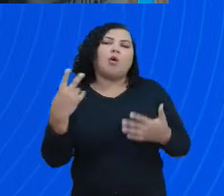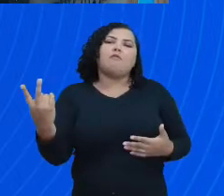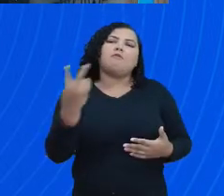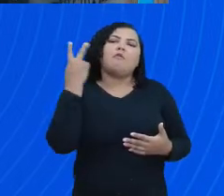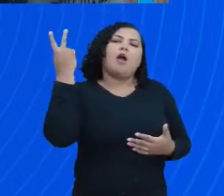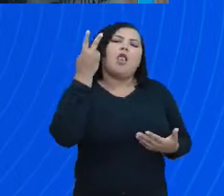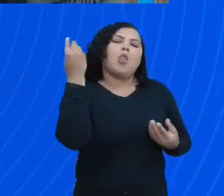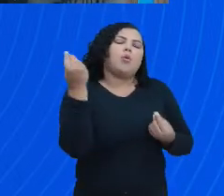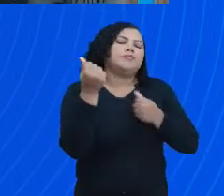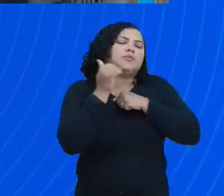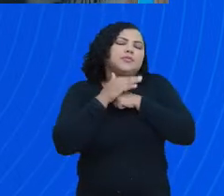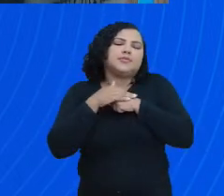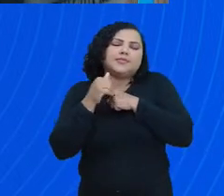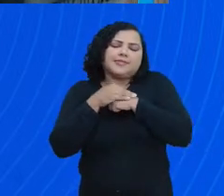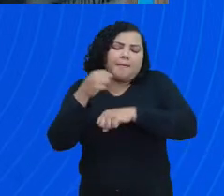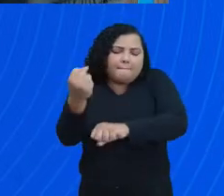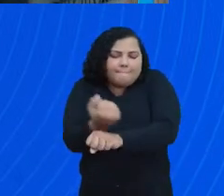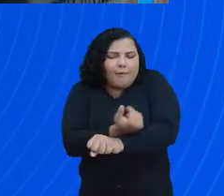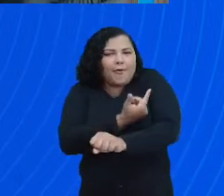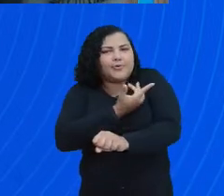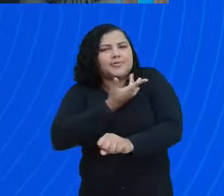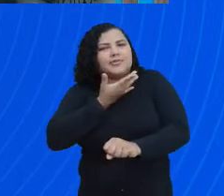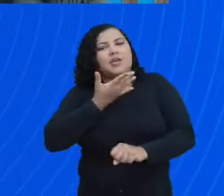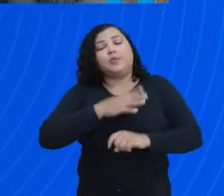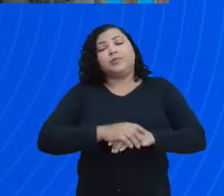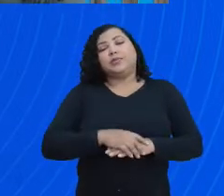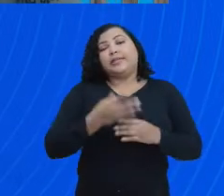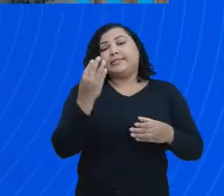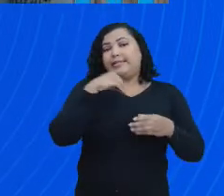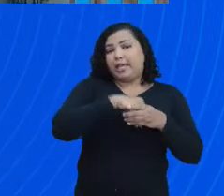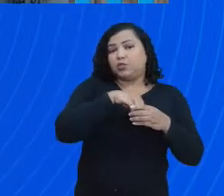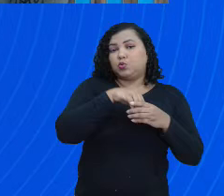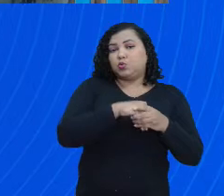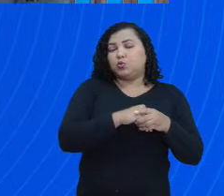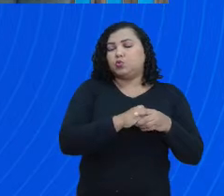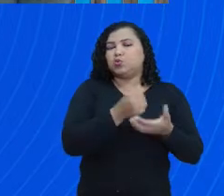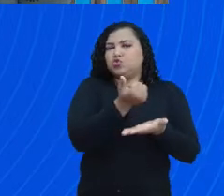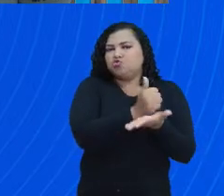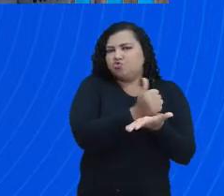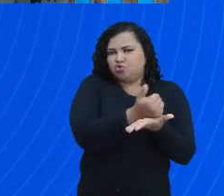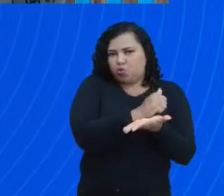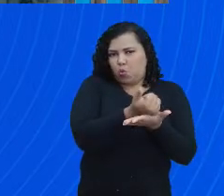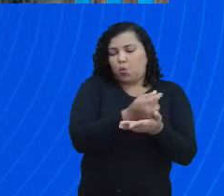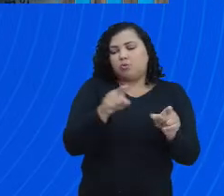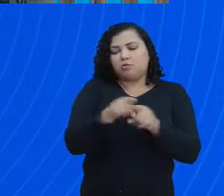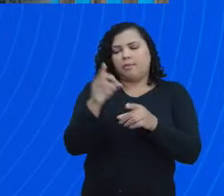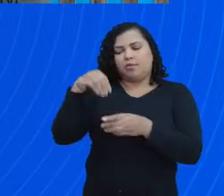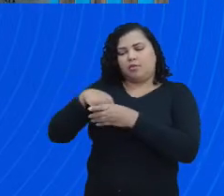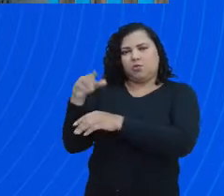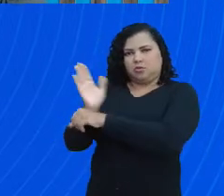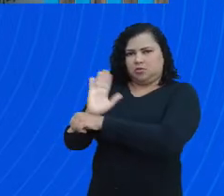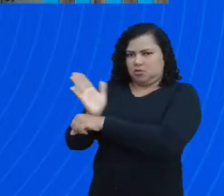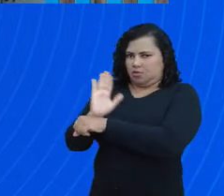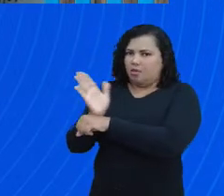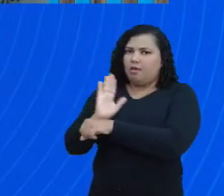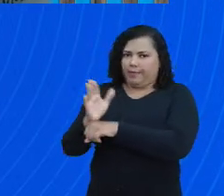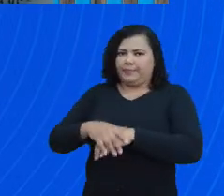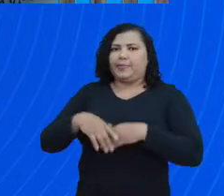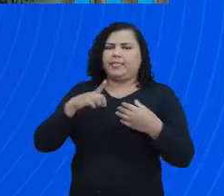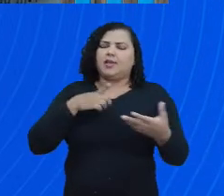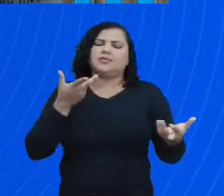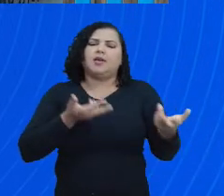mais afetivo, mais de emoção, tanto nos videogames quanto no cinema. Então, ela vai buscar